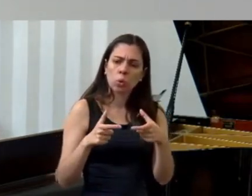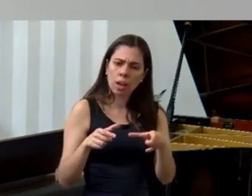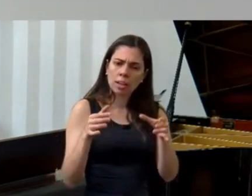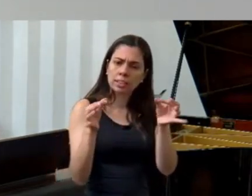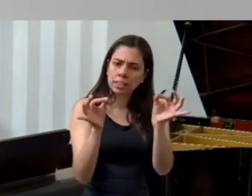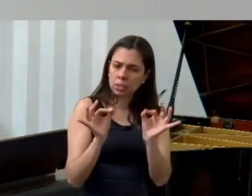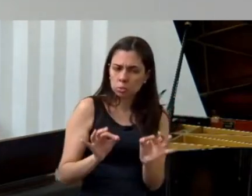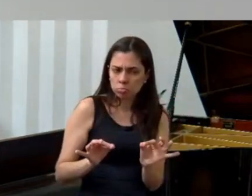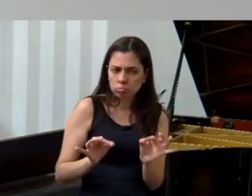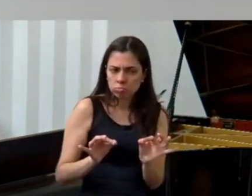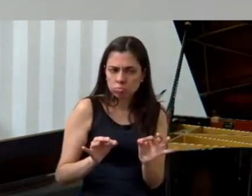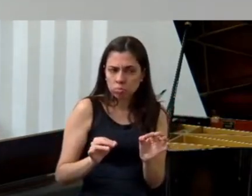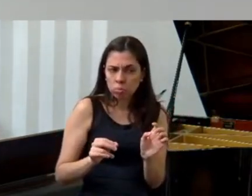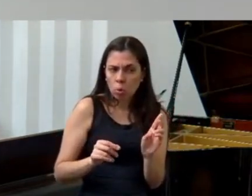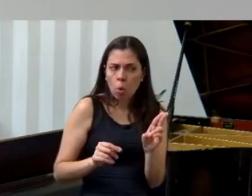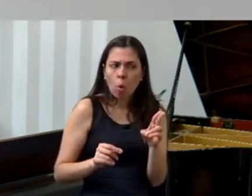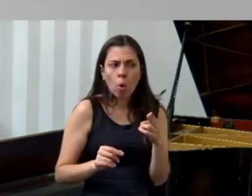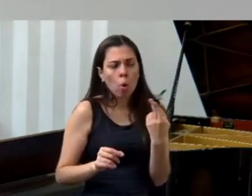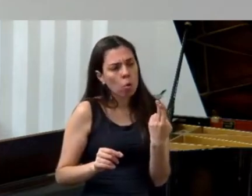estejamos?